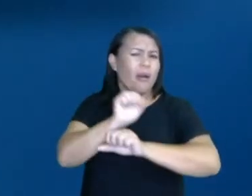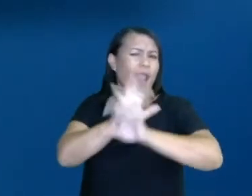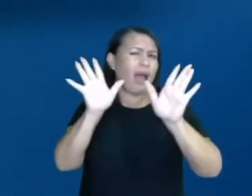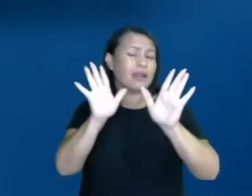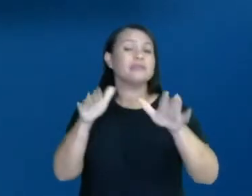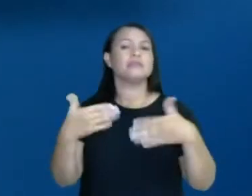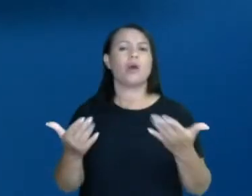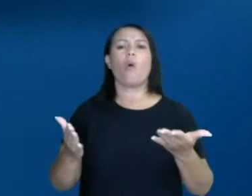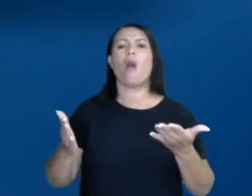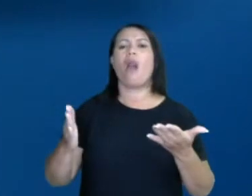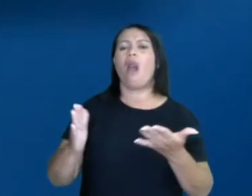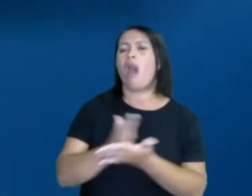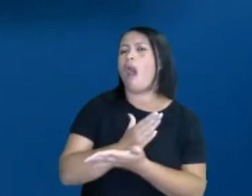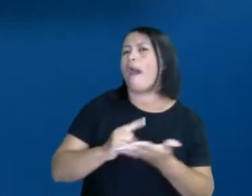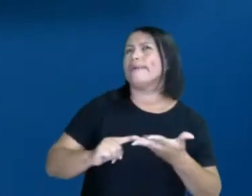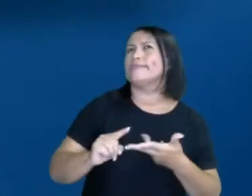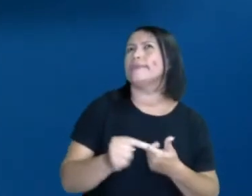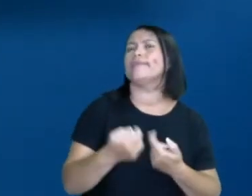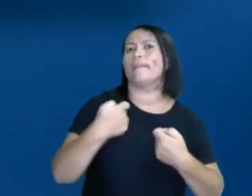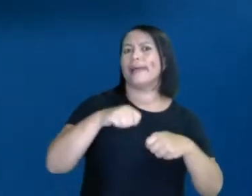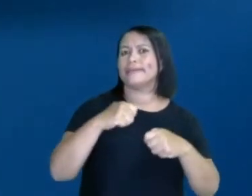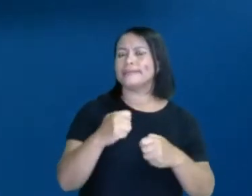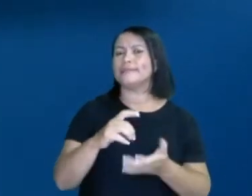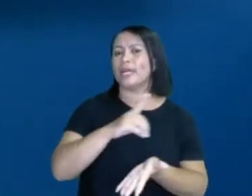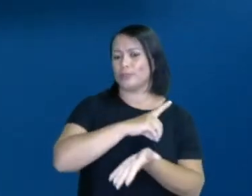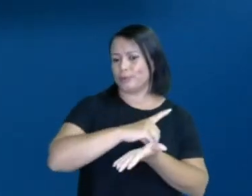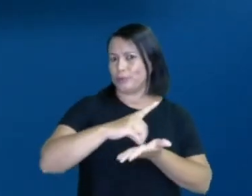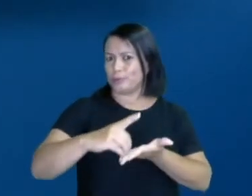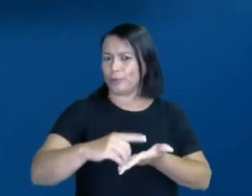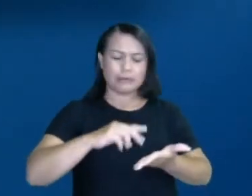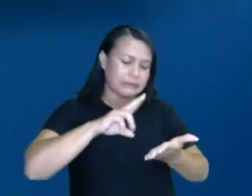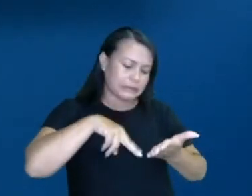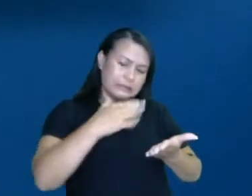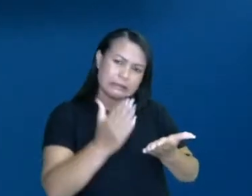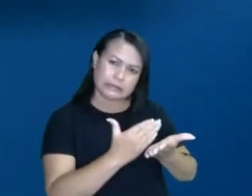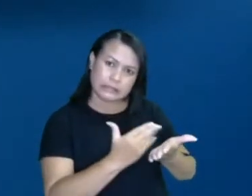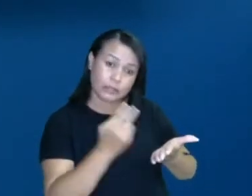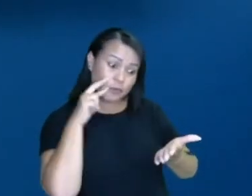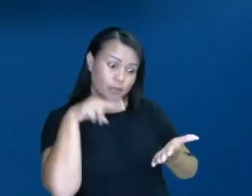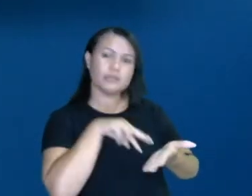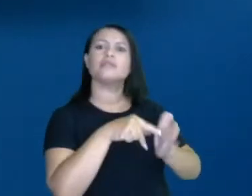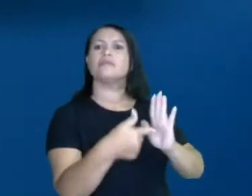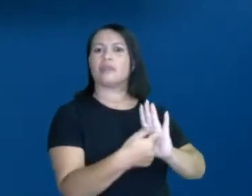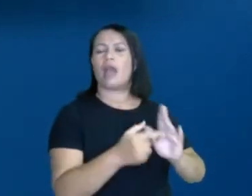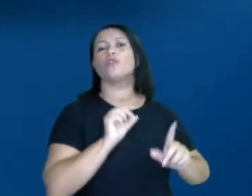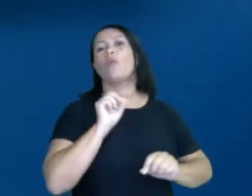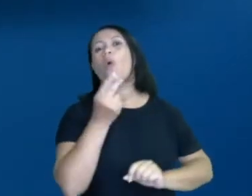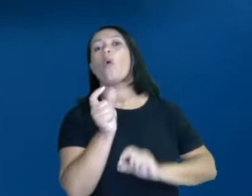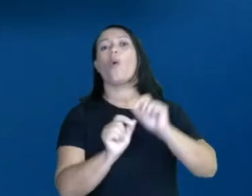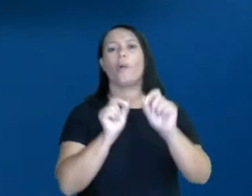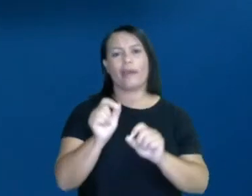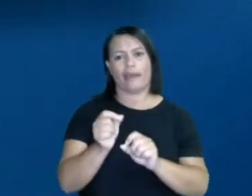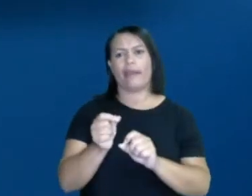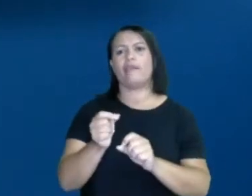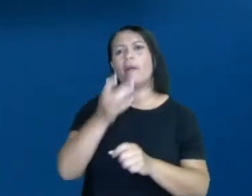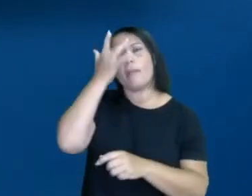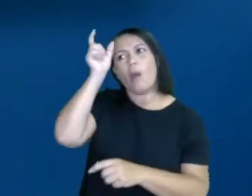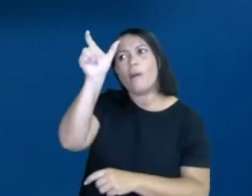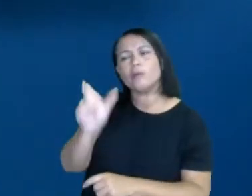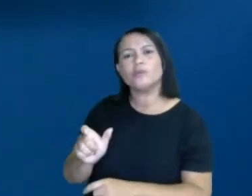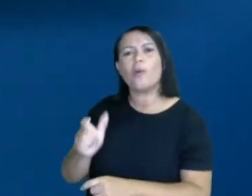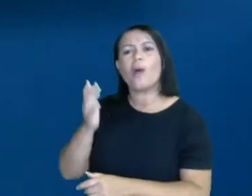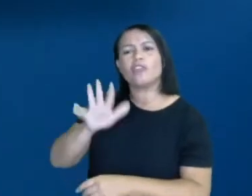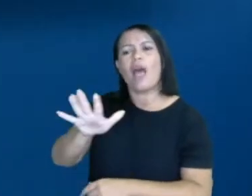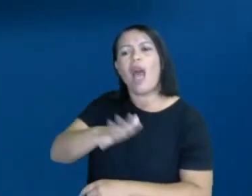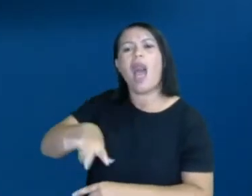compreender. Então, muitas vezes, ou ela vai precisar do auxílio de um dicionário para saber o significado, ou então ela vai precisar recorrer a alguém da área do